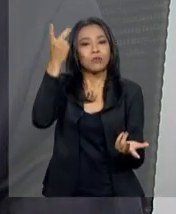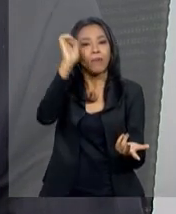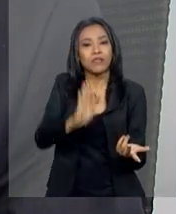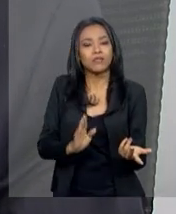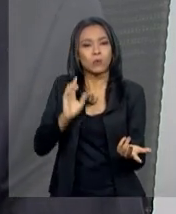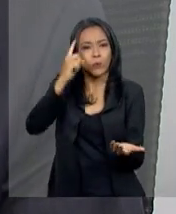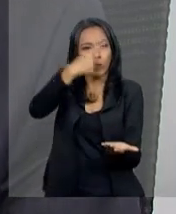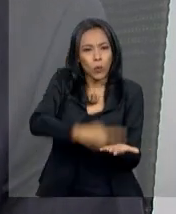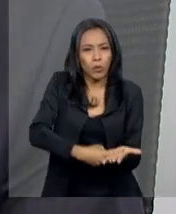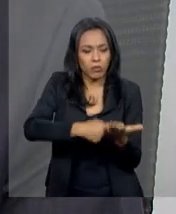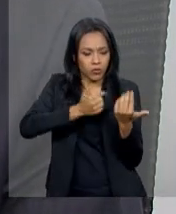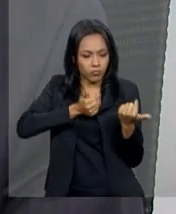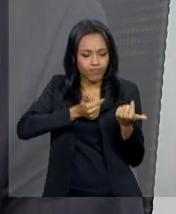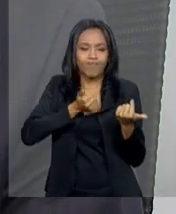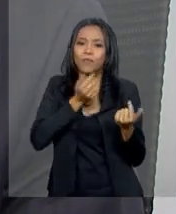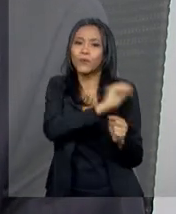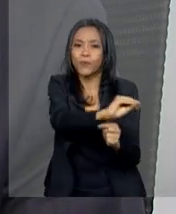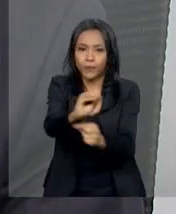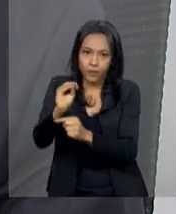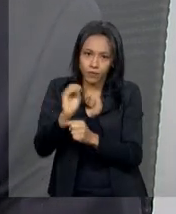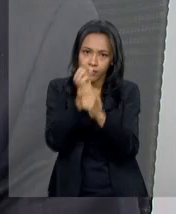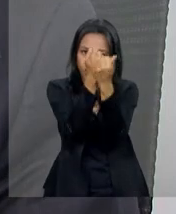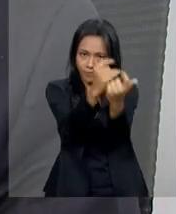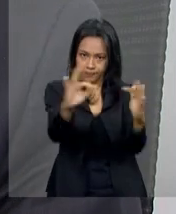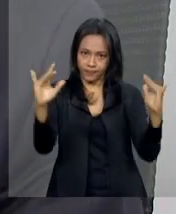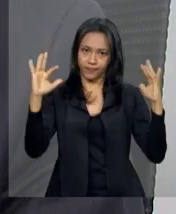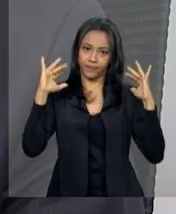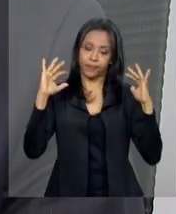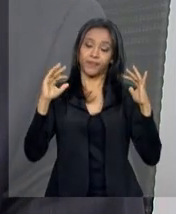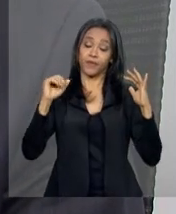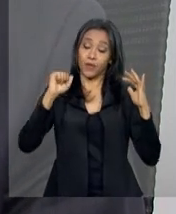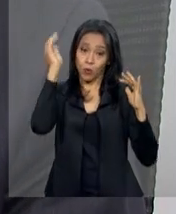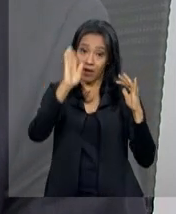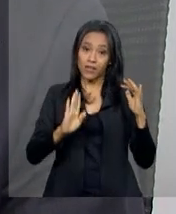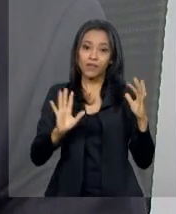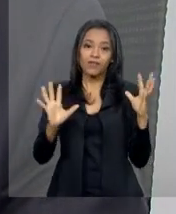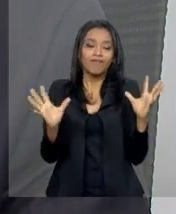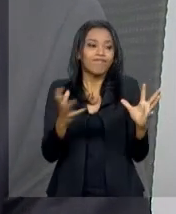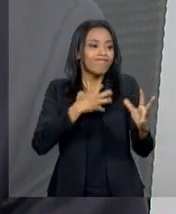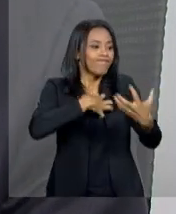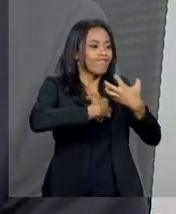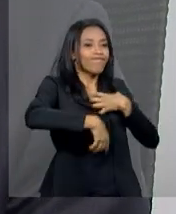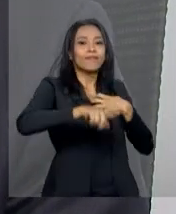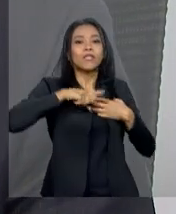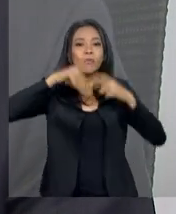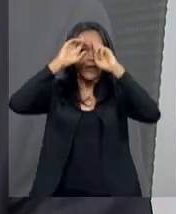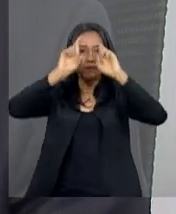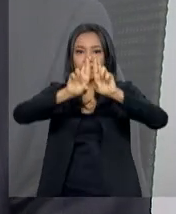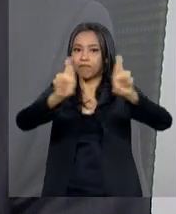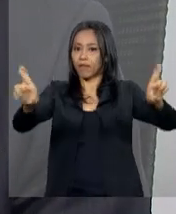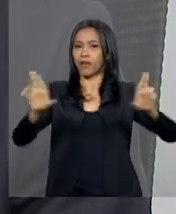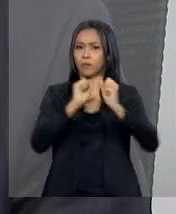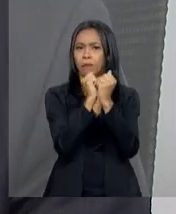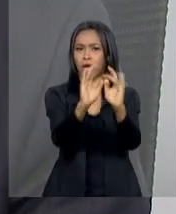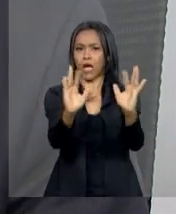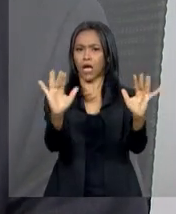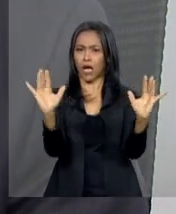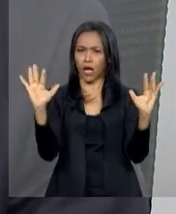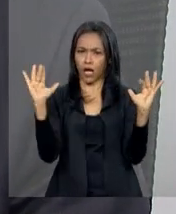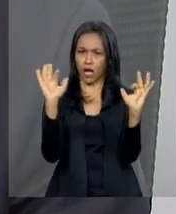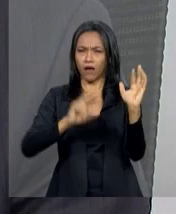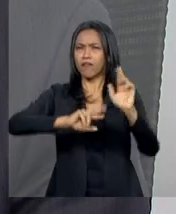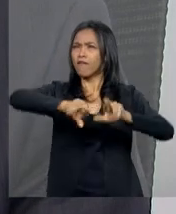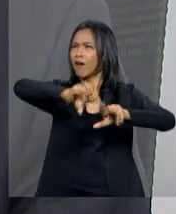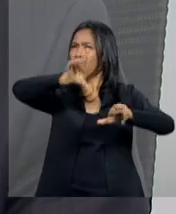é para a preservação o brasil respira meio ambiente nós temos a molde biodiversidade de todo